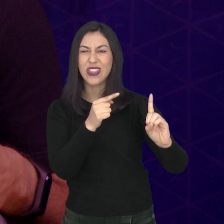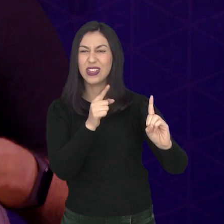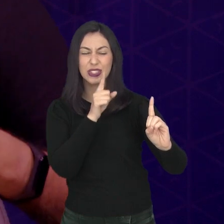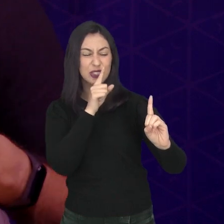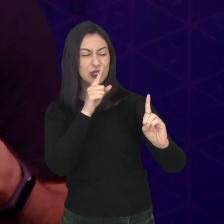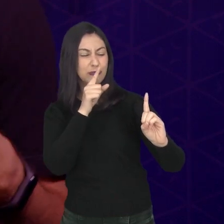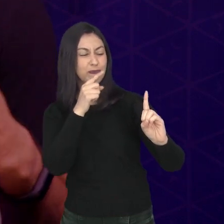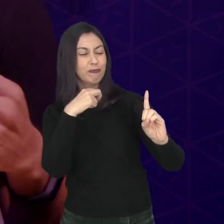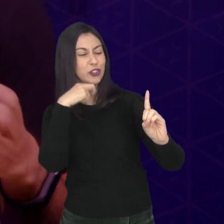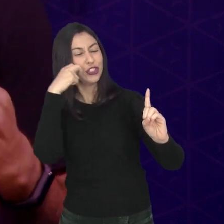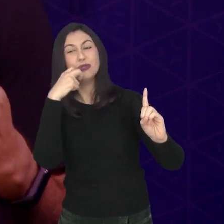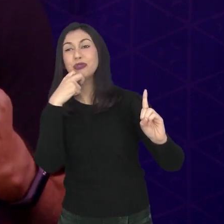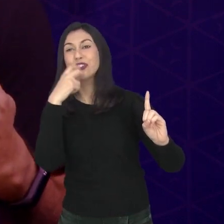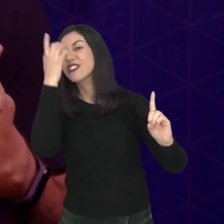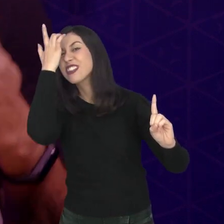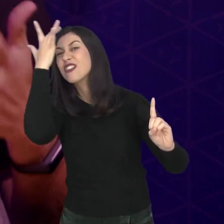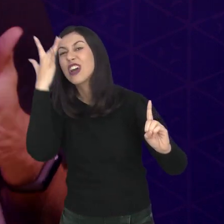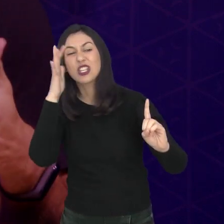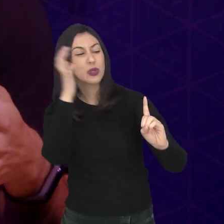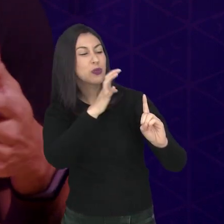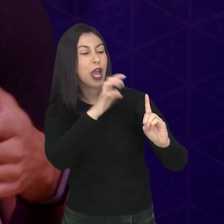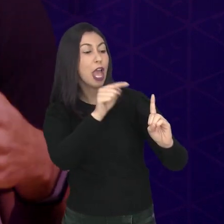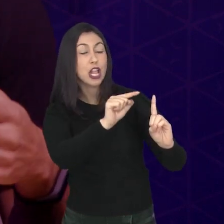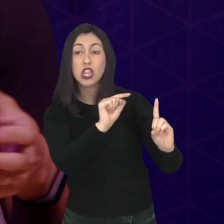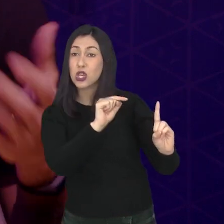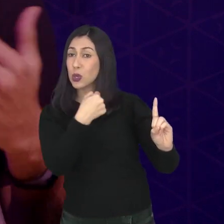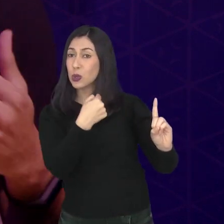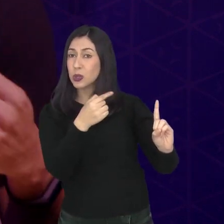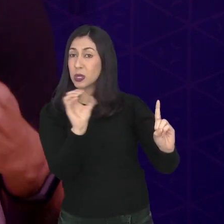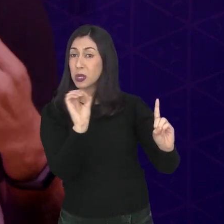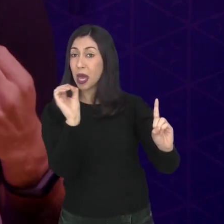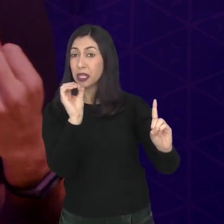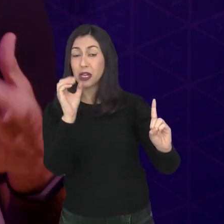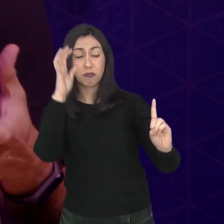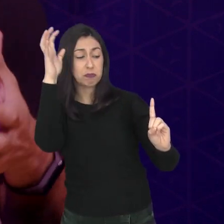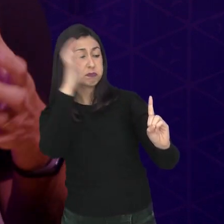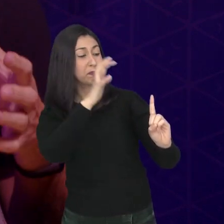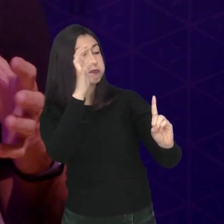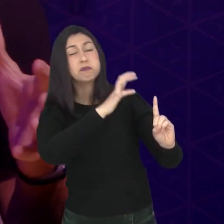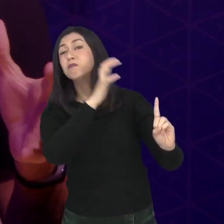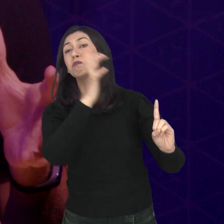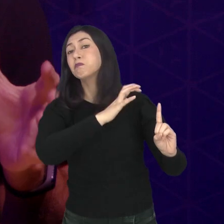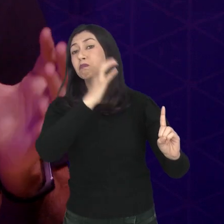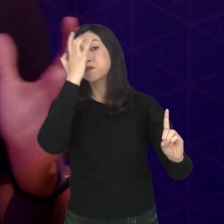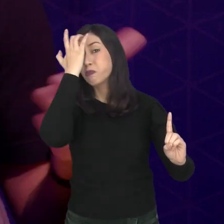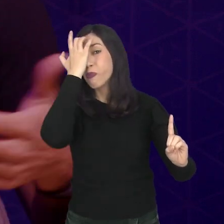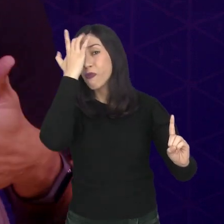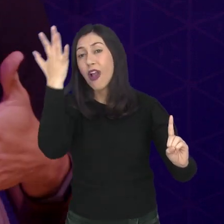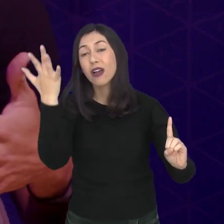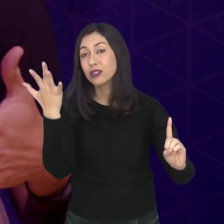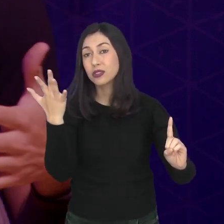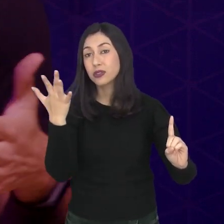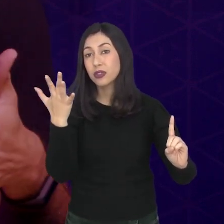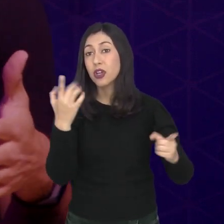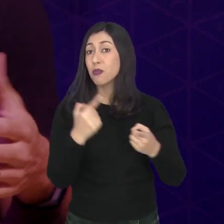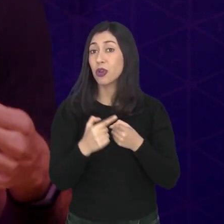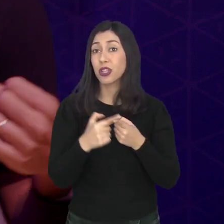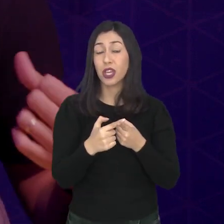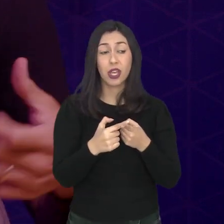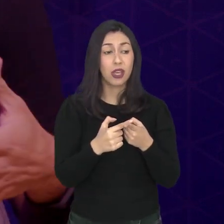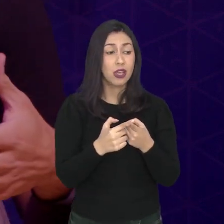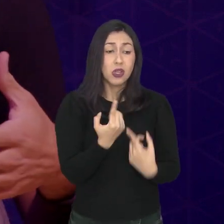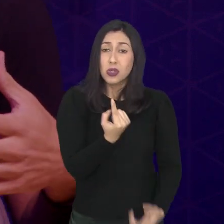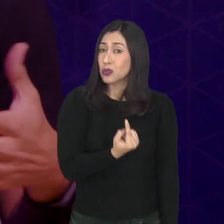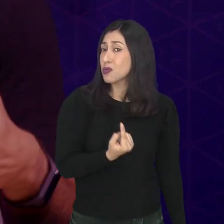na dele, ele não reage, geralmente ele está no canto dele, então ele não tem outras pessoas ou não